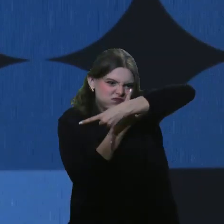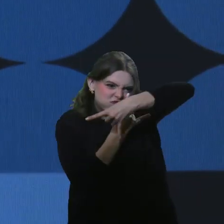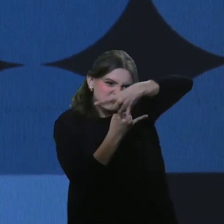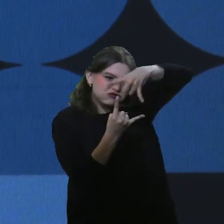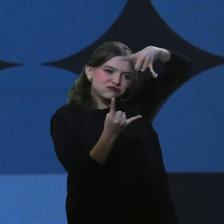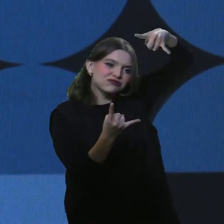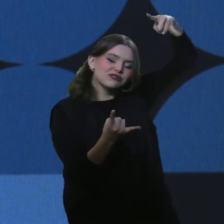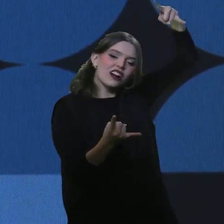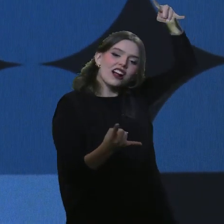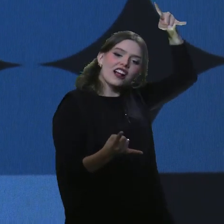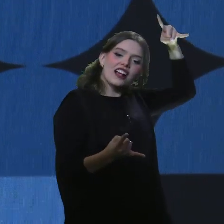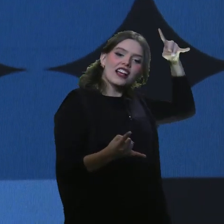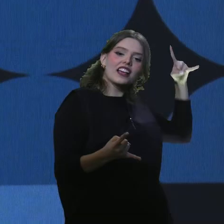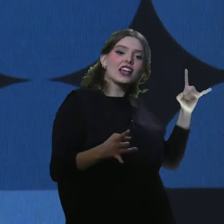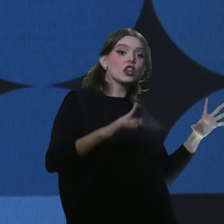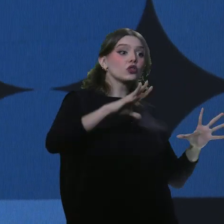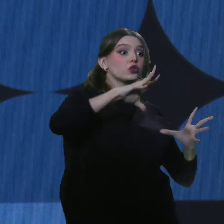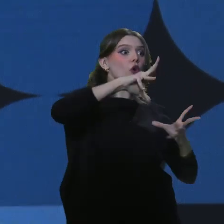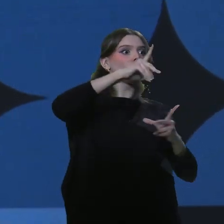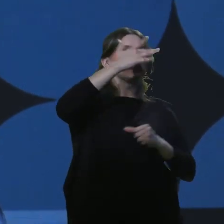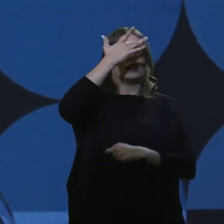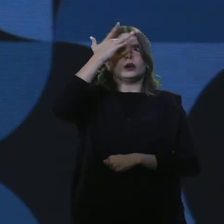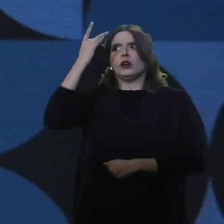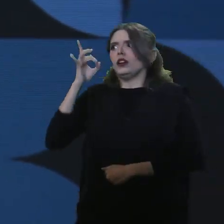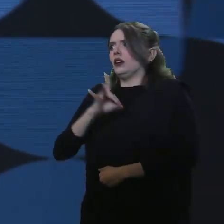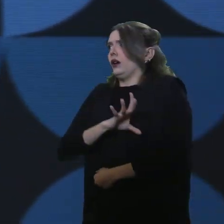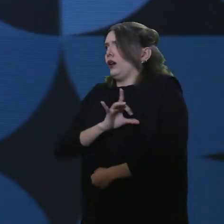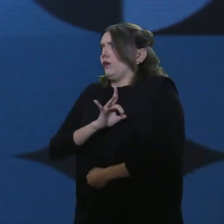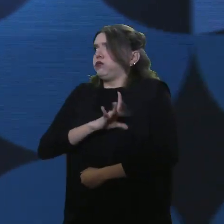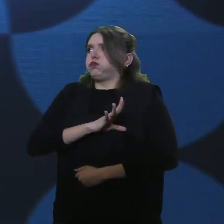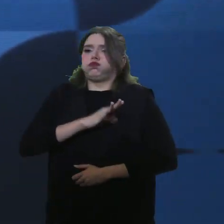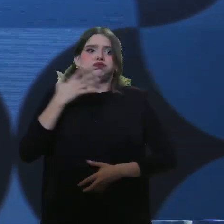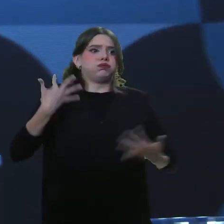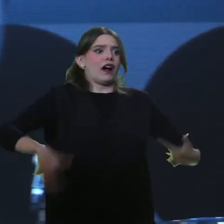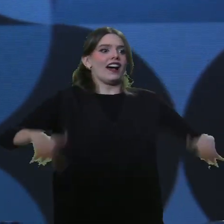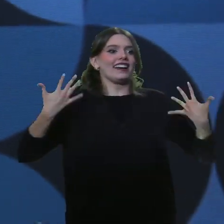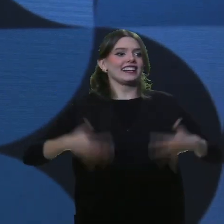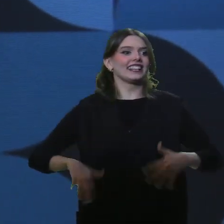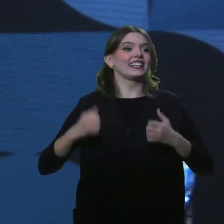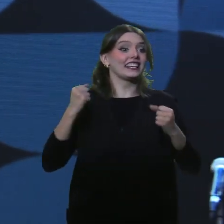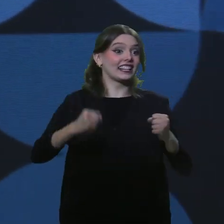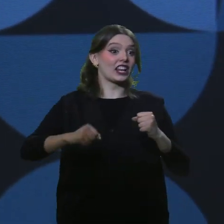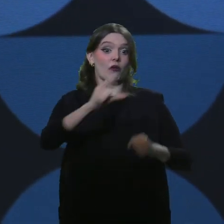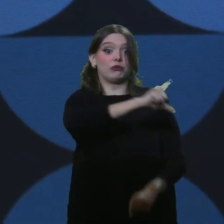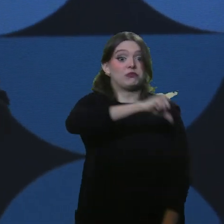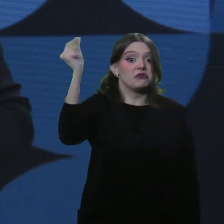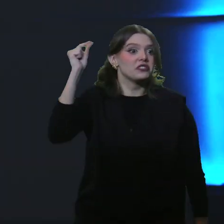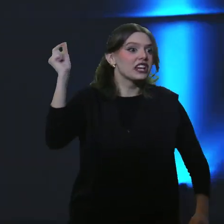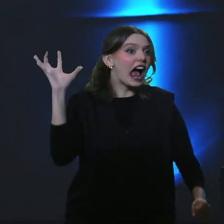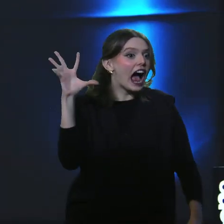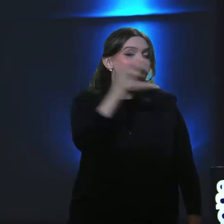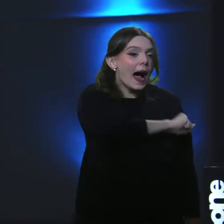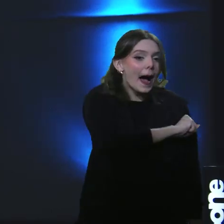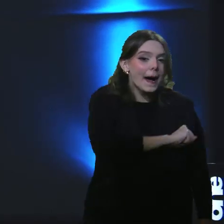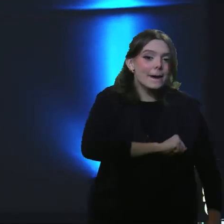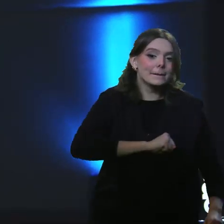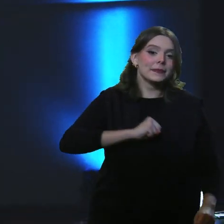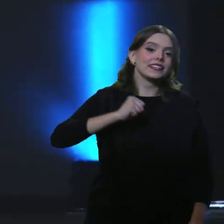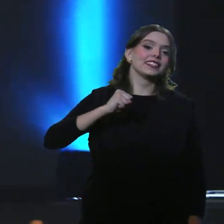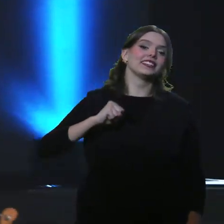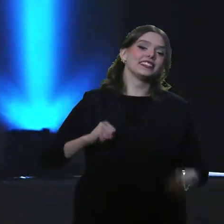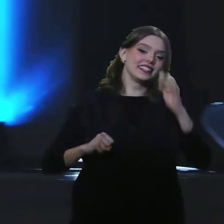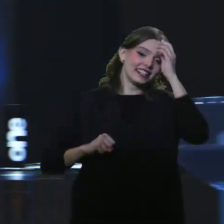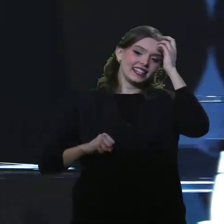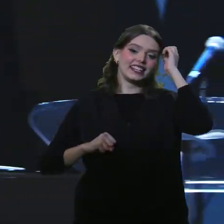assim, nessa hora todo mundo dentro começa a se desesperar, começa a querer abrir a jaula de qualquer jeito para sair correndo. O tratador sai correndo, parecia a